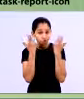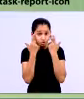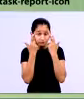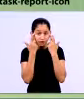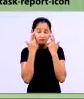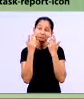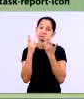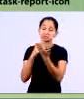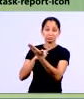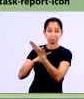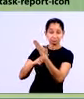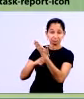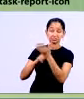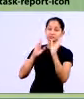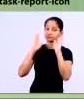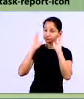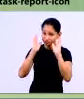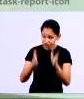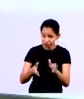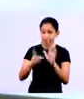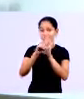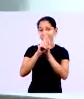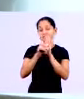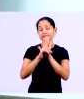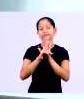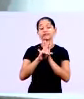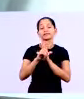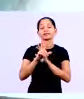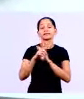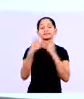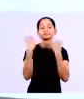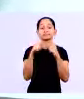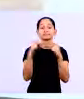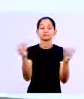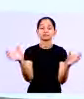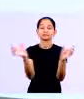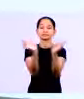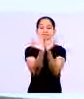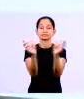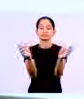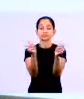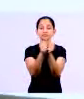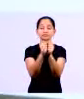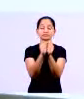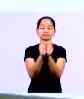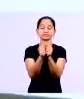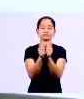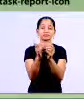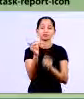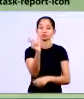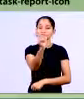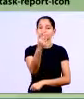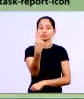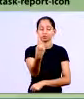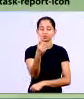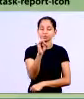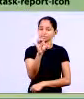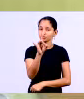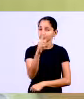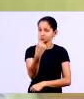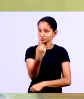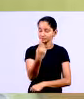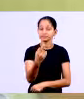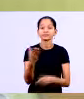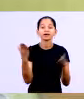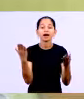foi passado, na lei, no decreto, ela deve ser unida. Certo, professora Tayane? Isso mesmo. Então, vocês